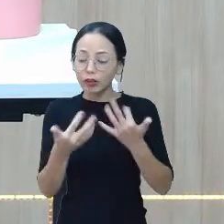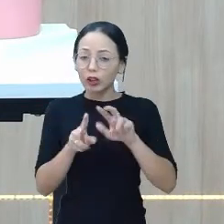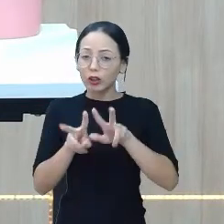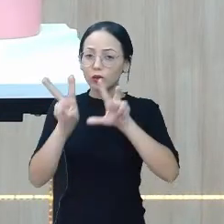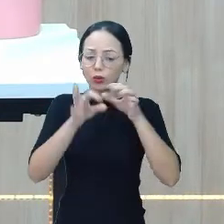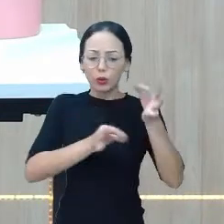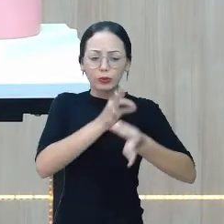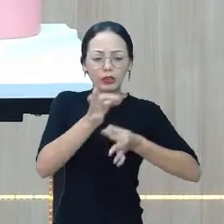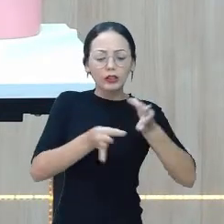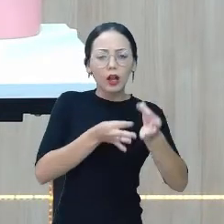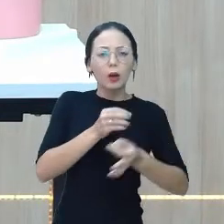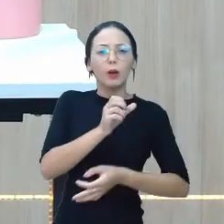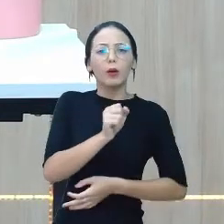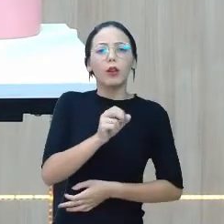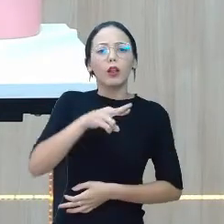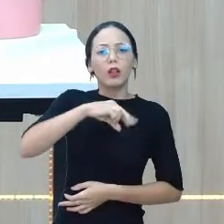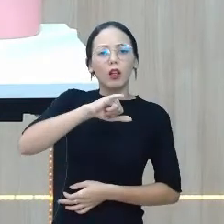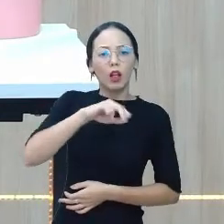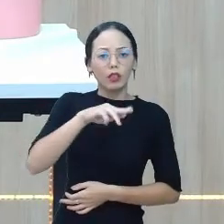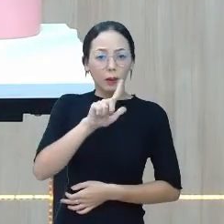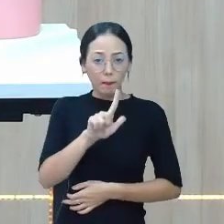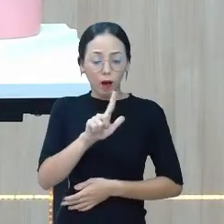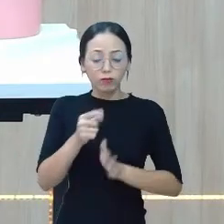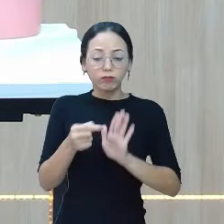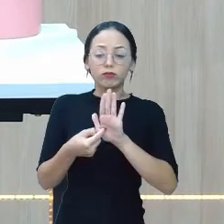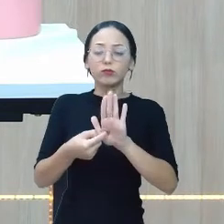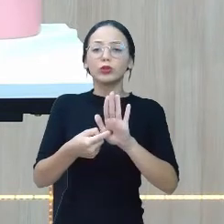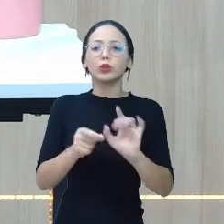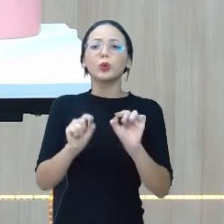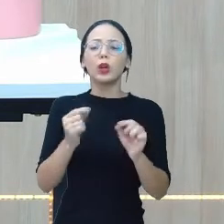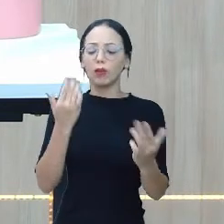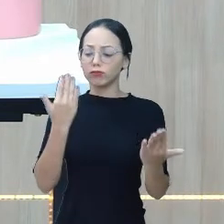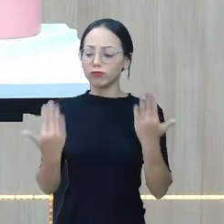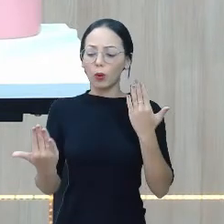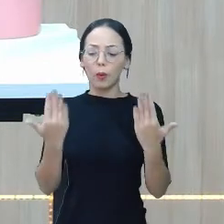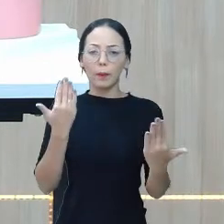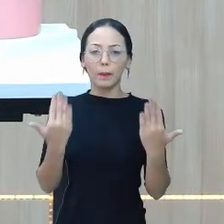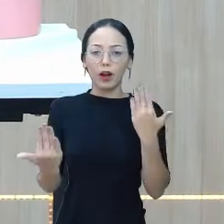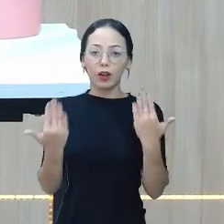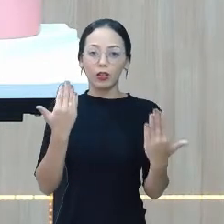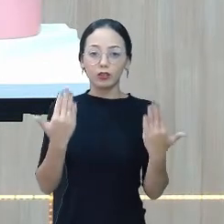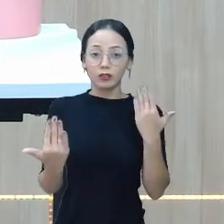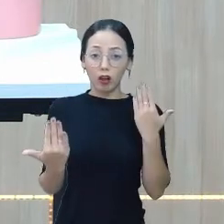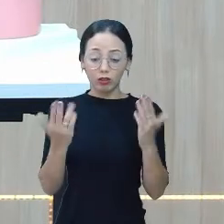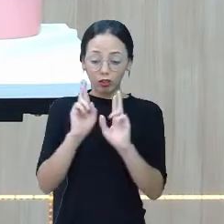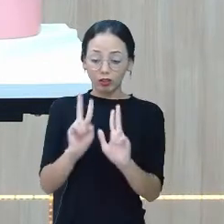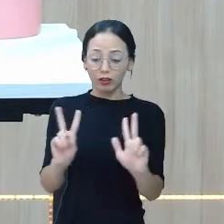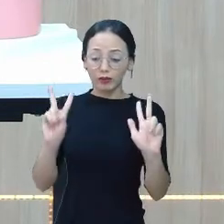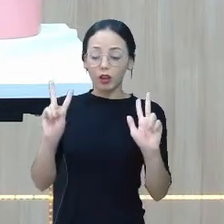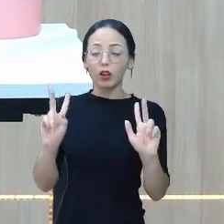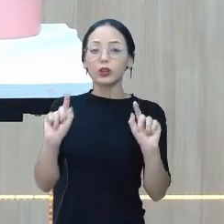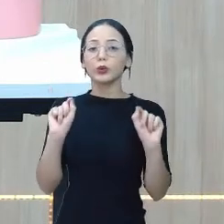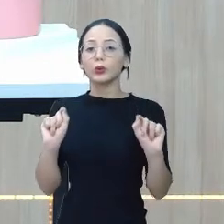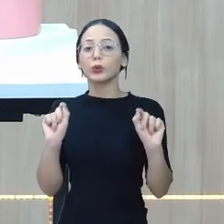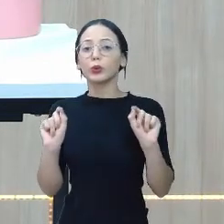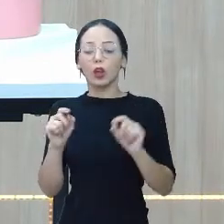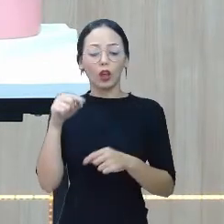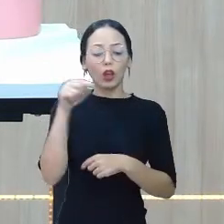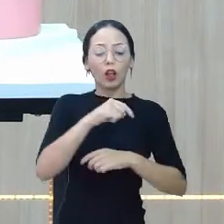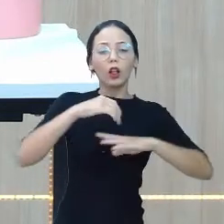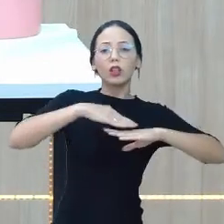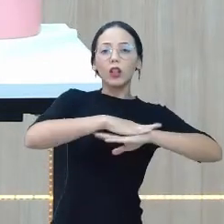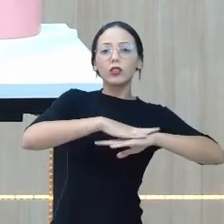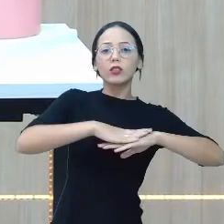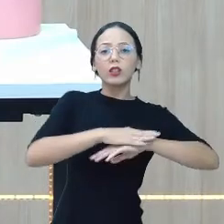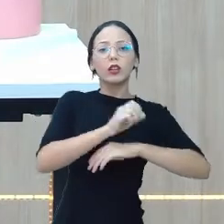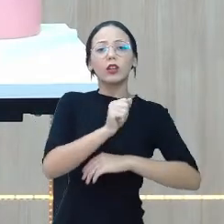célula animal e de tecido animal, eu estou trazendo aqui uma comparação. A diferença entre um tecido animal e